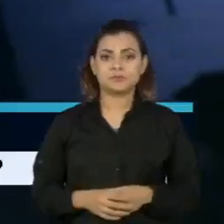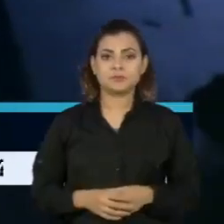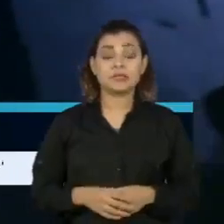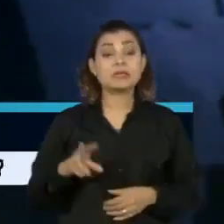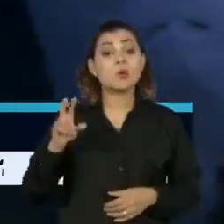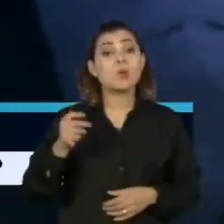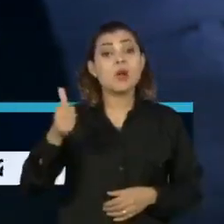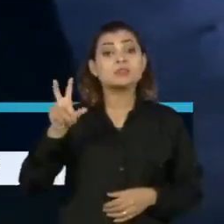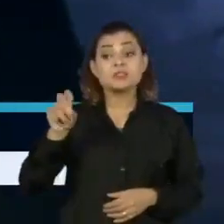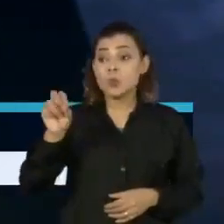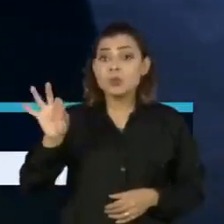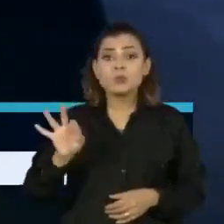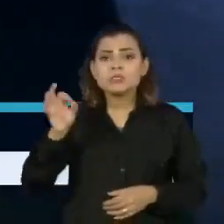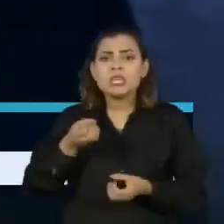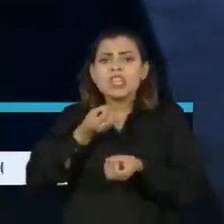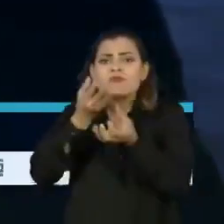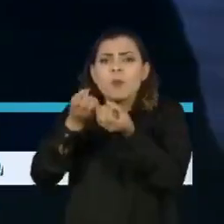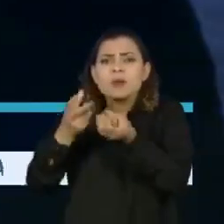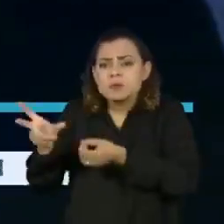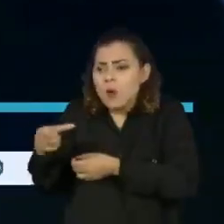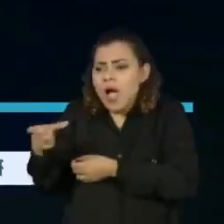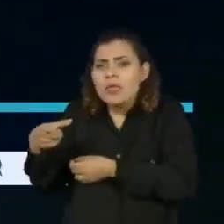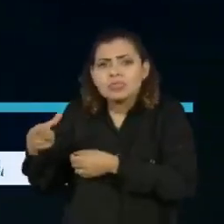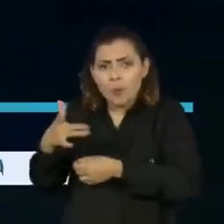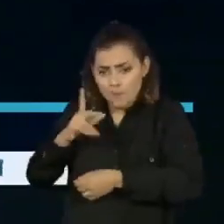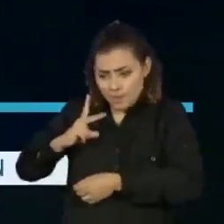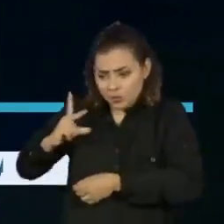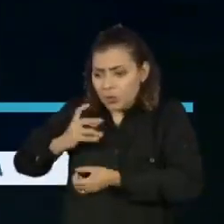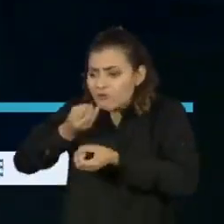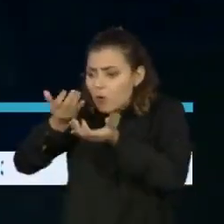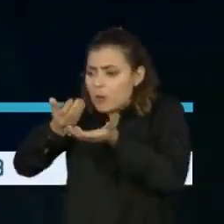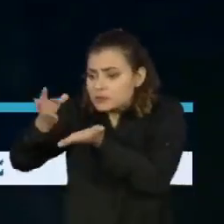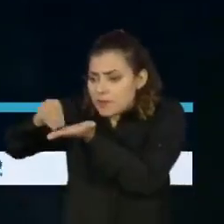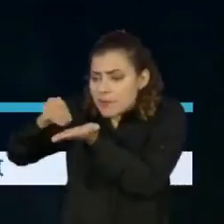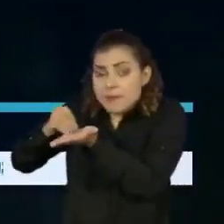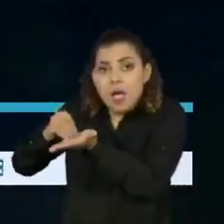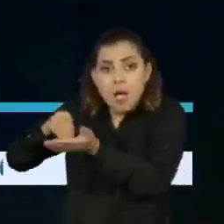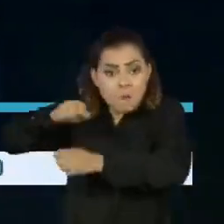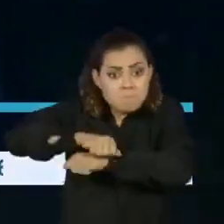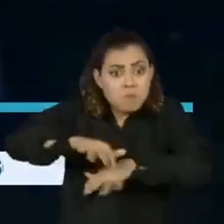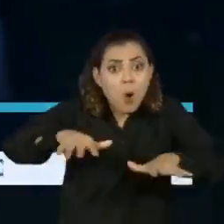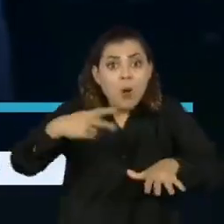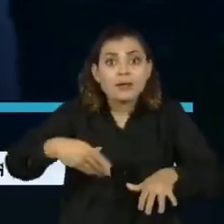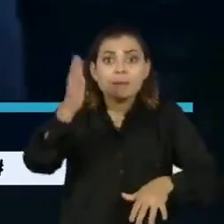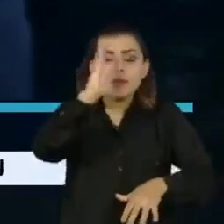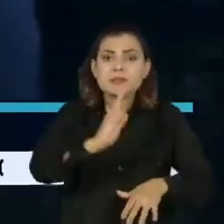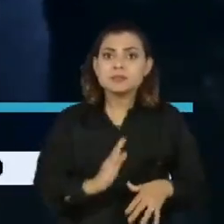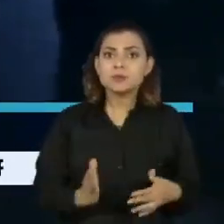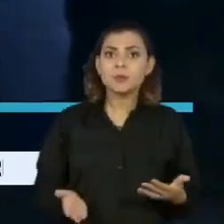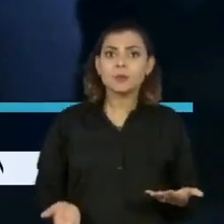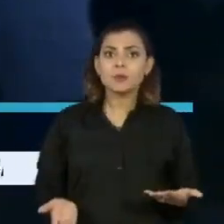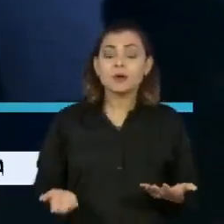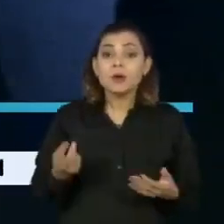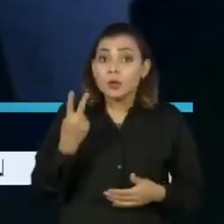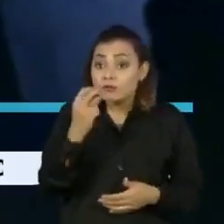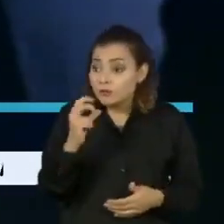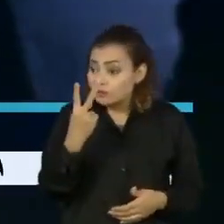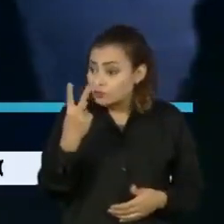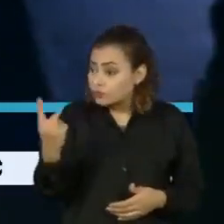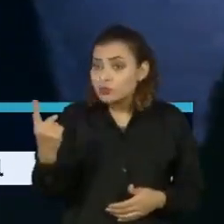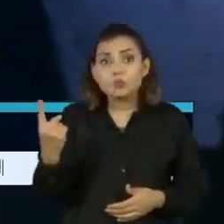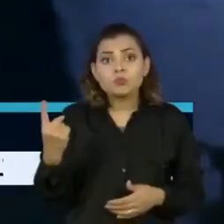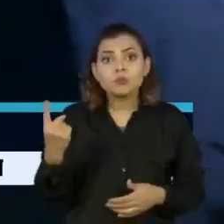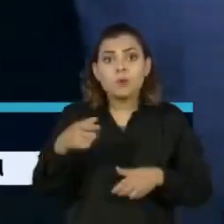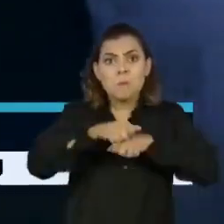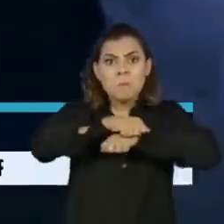Quase metade do vazamento de dados de cartões em todo o mundo no ano passado aconteceu no Brasil. E não é só isso. 2021 começou com o